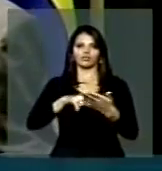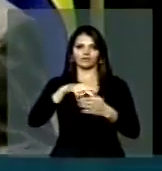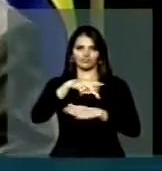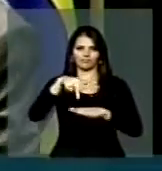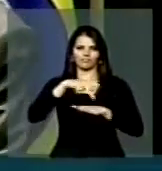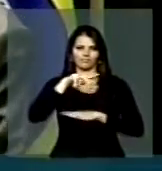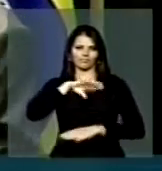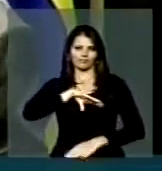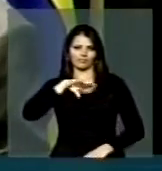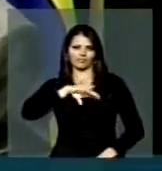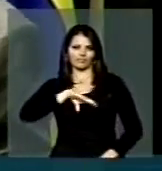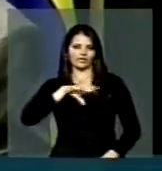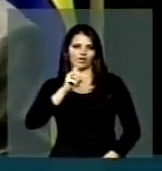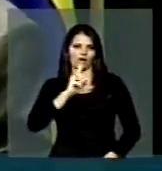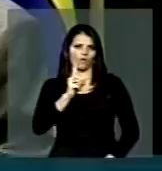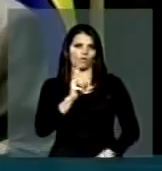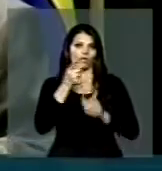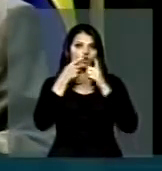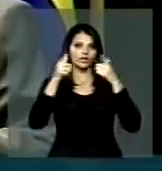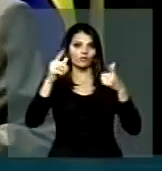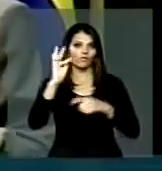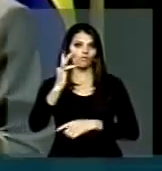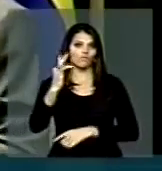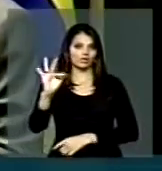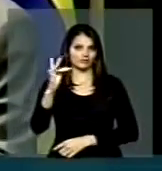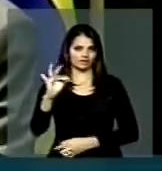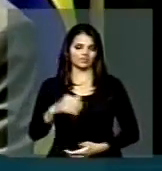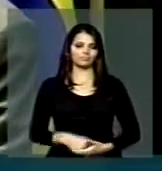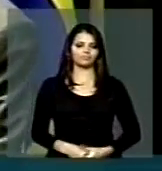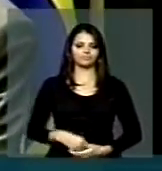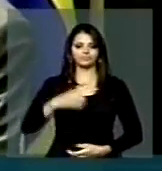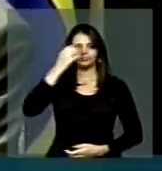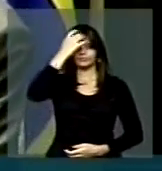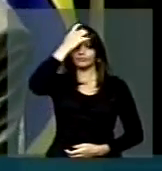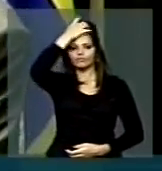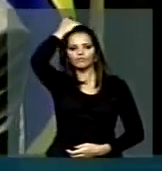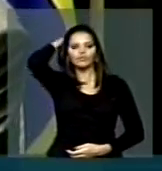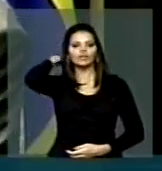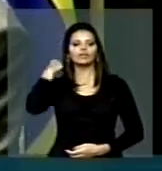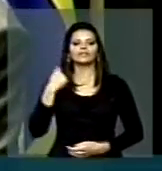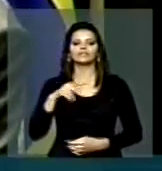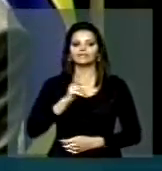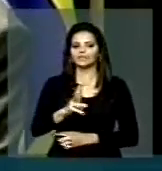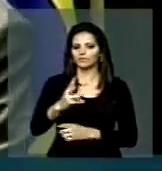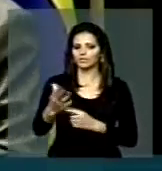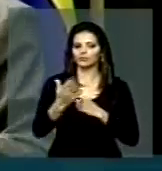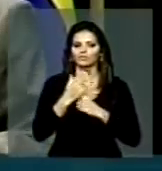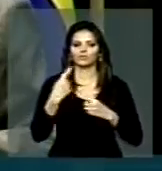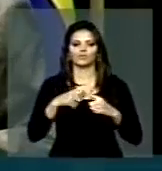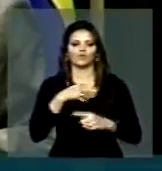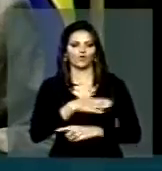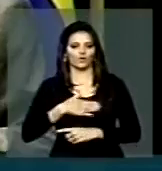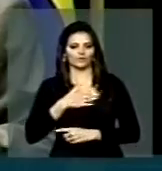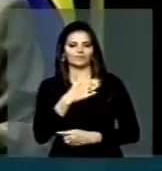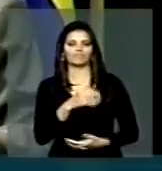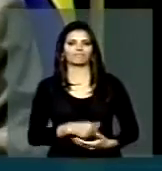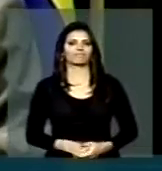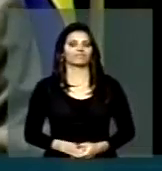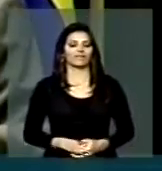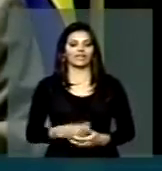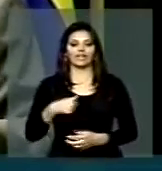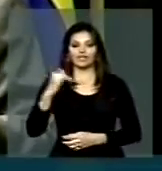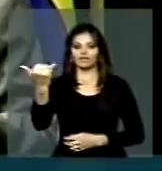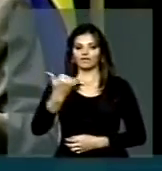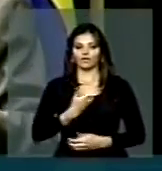na véspera, que ele estava num jantar, nós estávamos conversando em francês, isso sempre ajuda, porque os franceses gostam, né? Ele